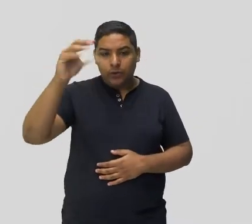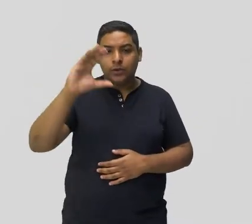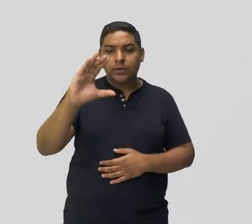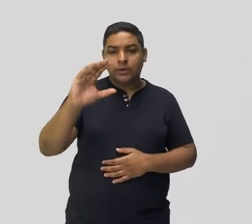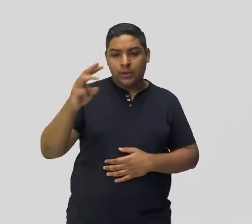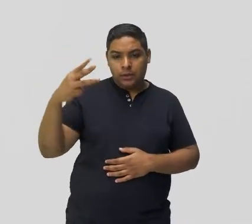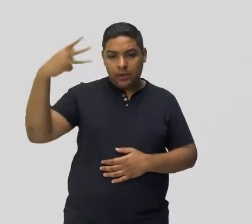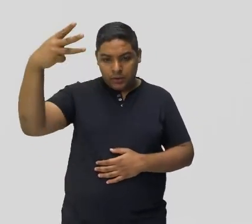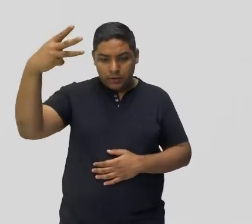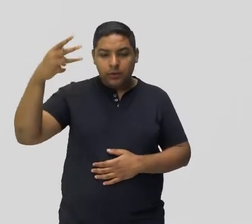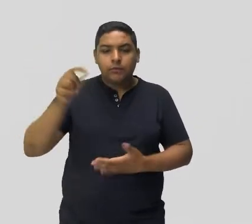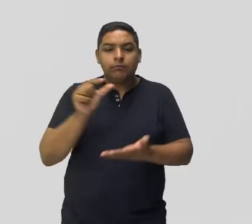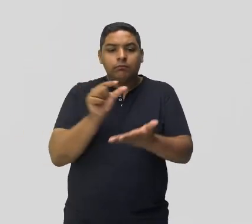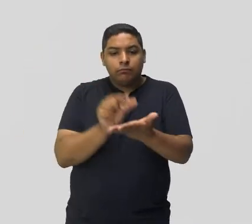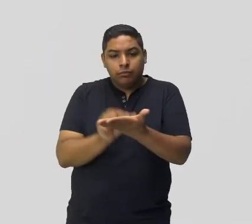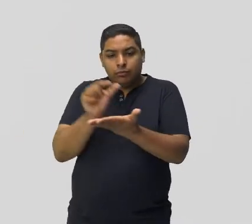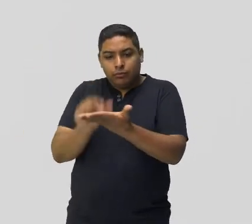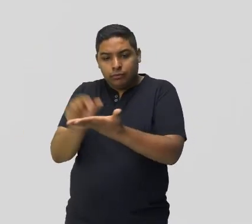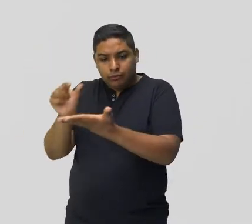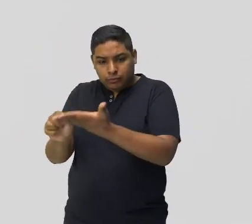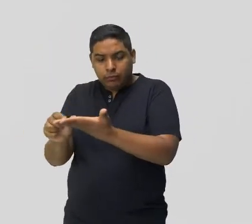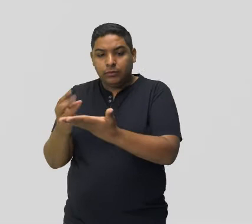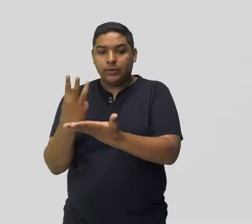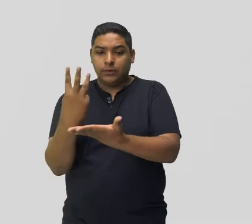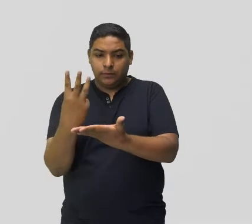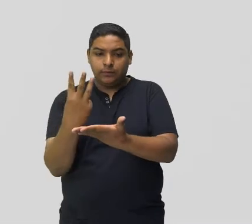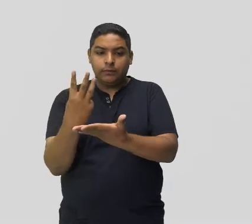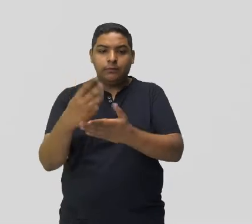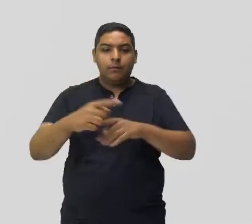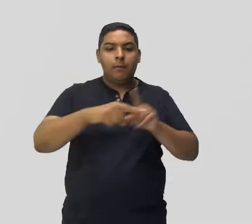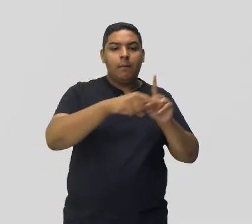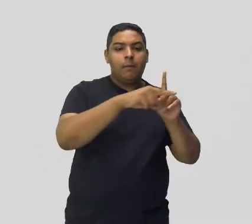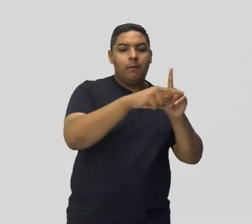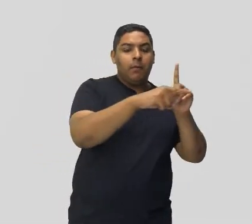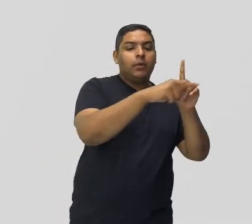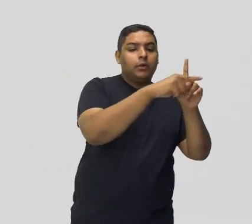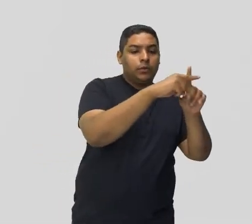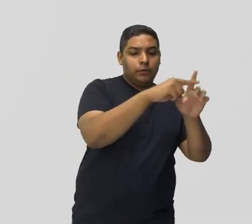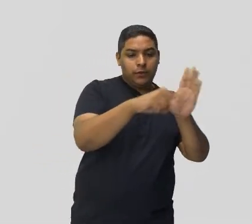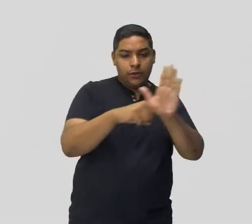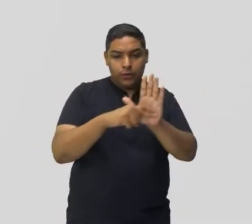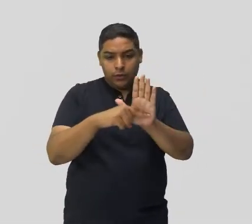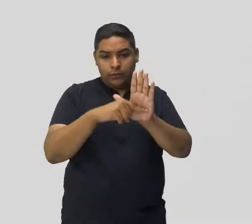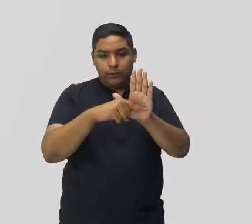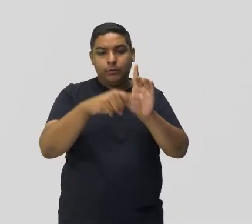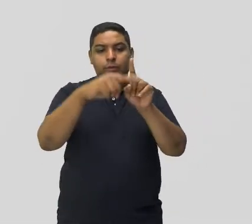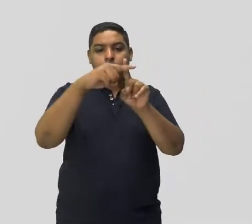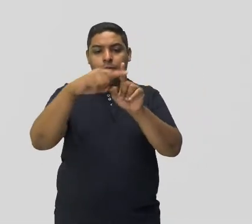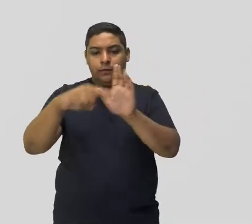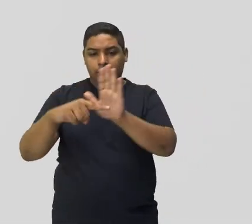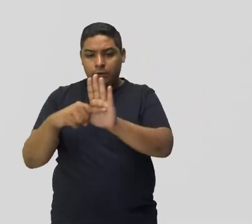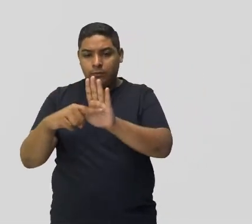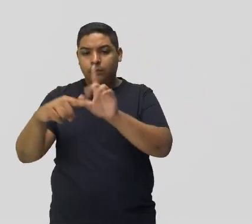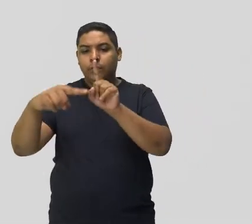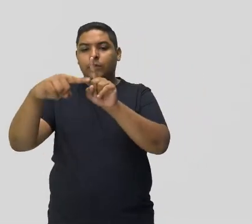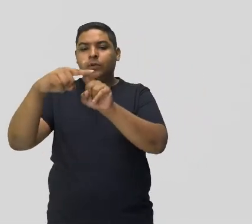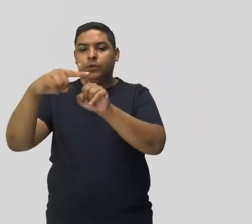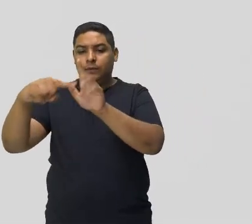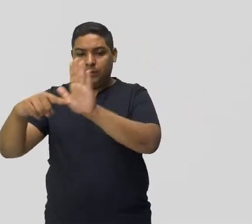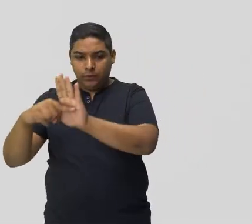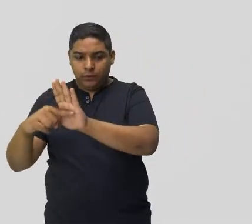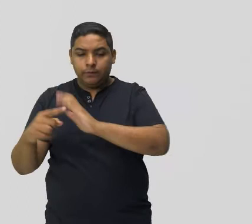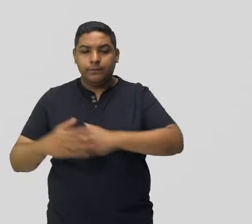sempre eu vou desenhar um capacitor no meu circuito elétrico dessa forma? Sim, olha. São duas placas, uma